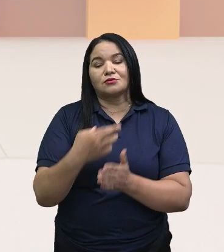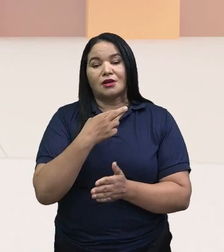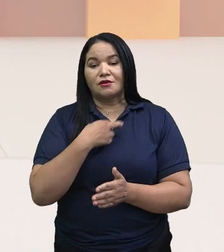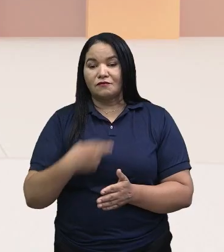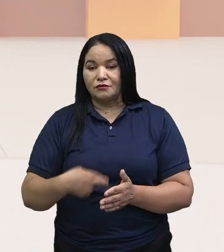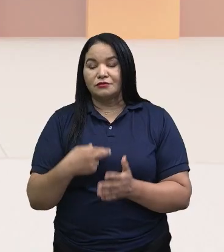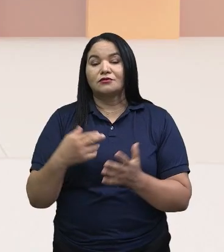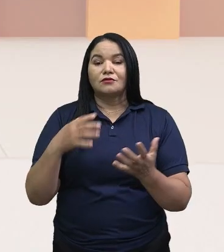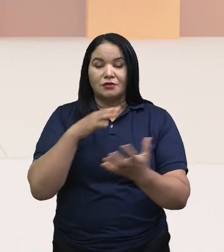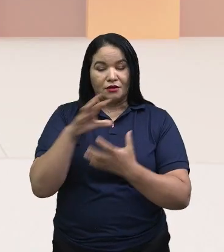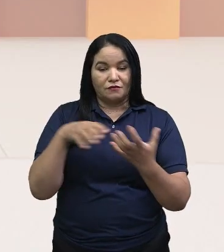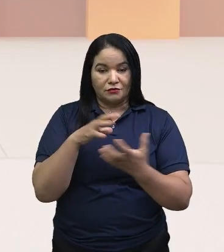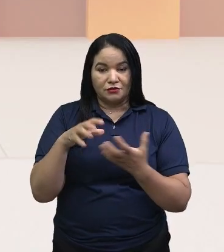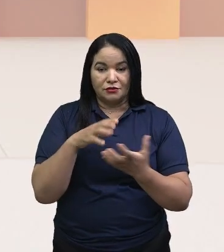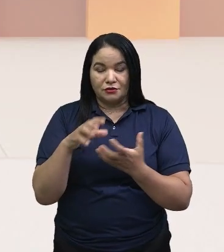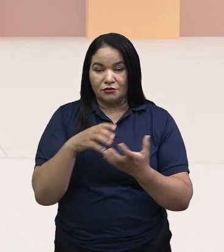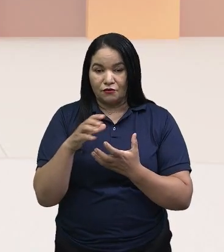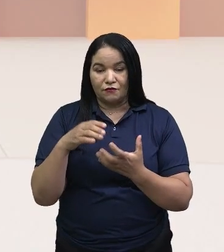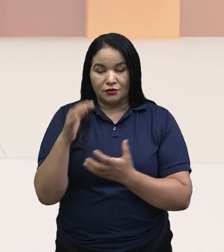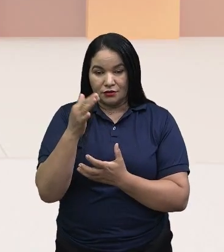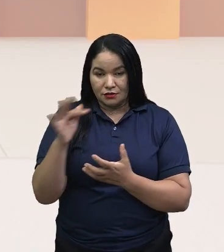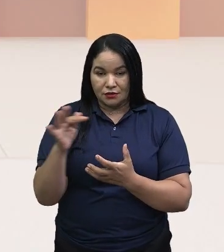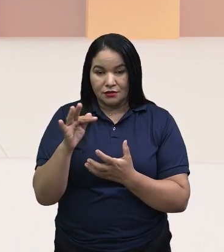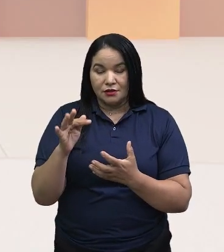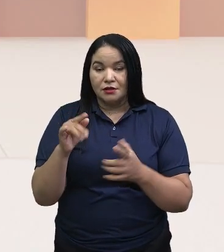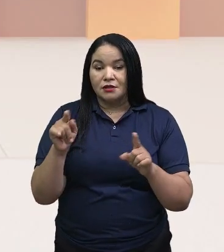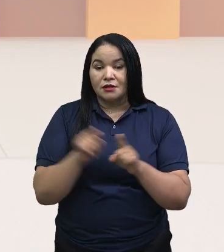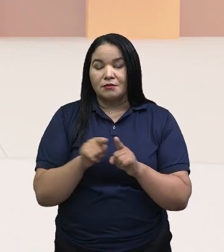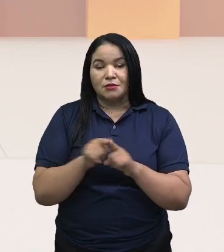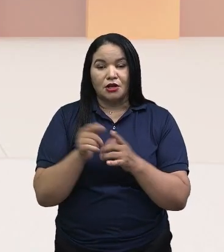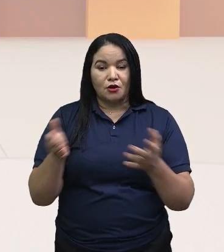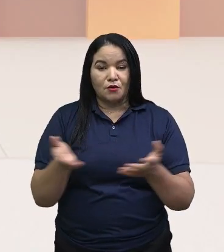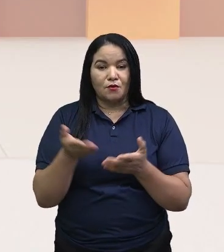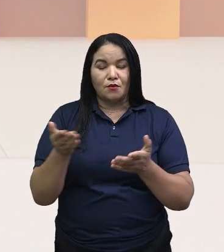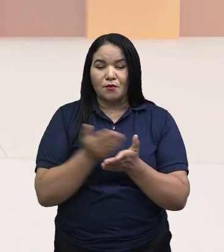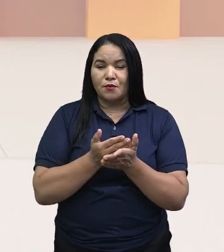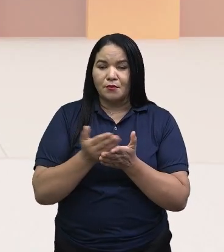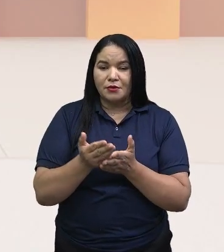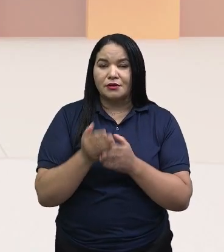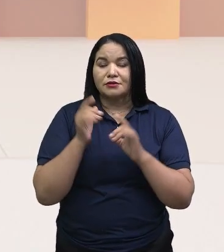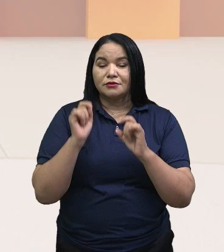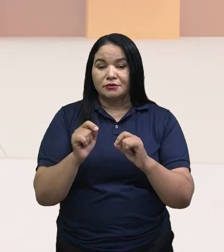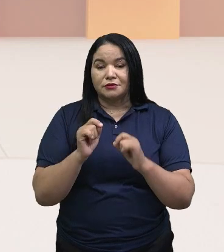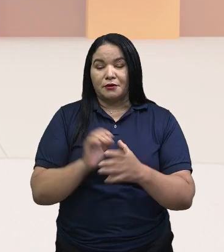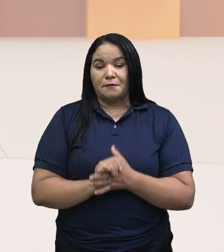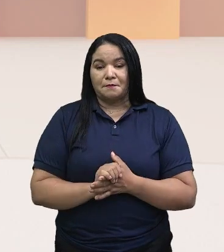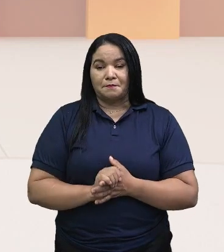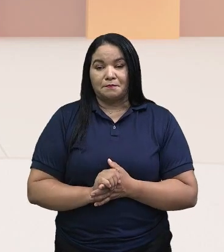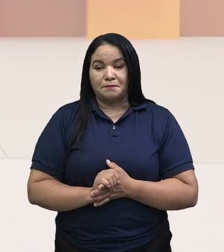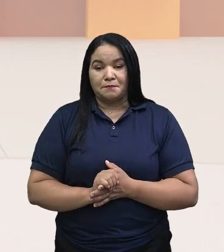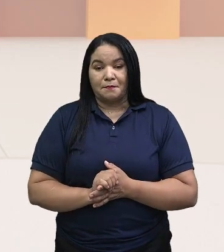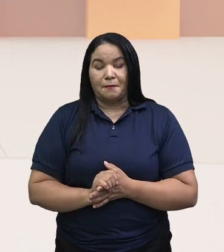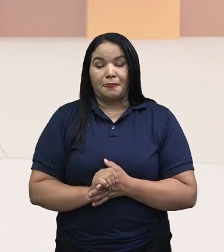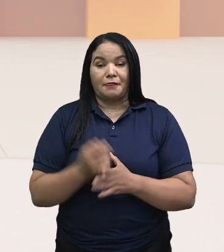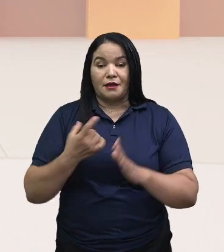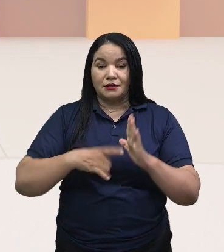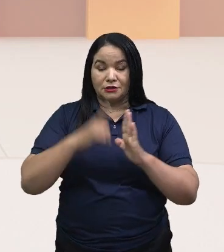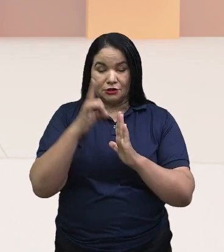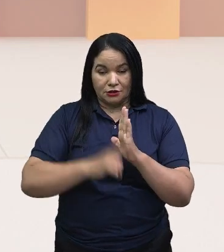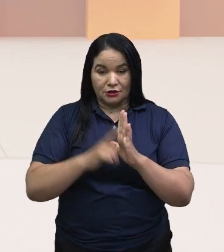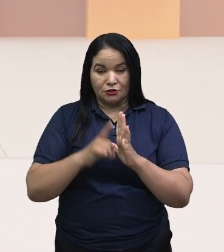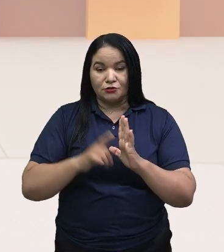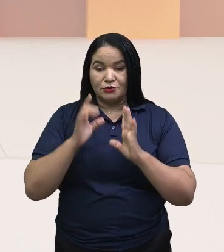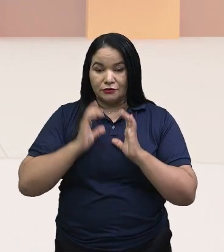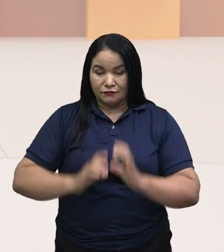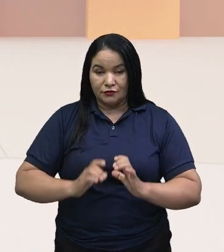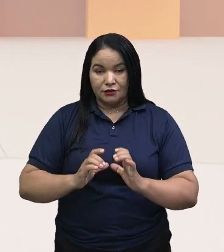esse documento, ele vai esmiuçar ainda mais as questões dos direitos civis,